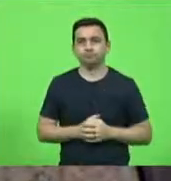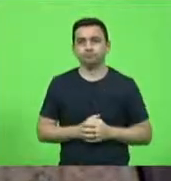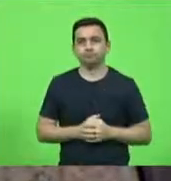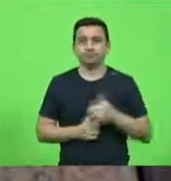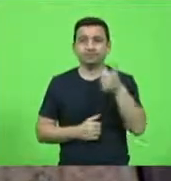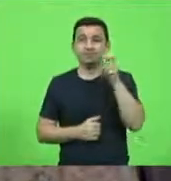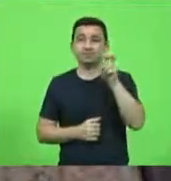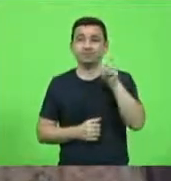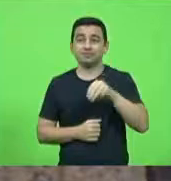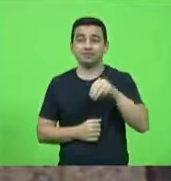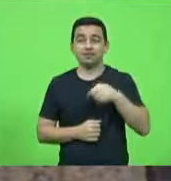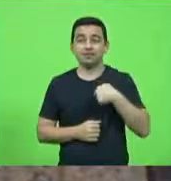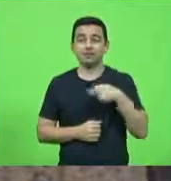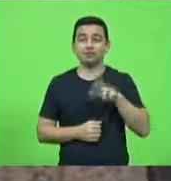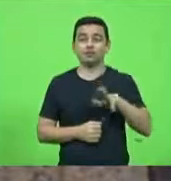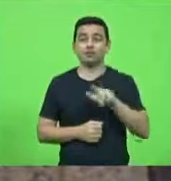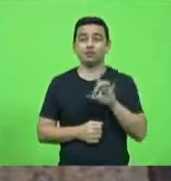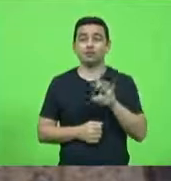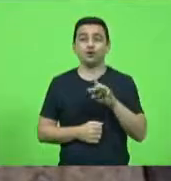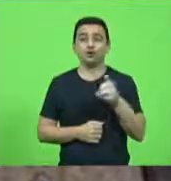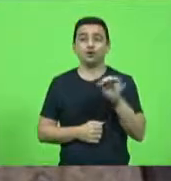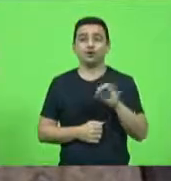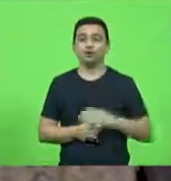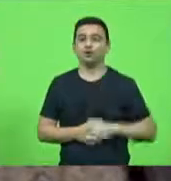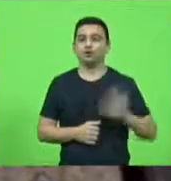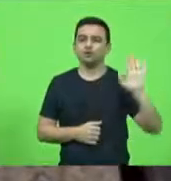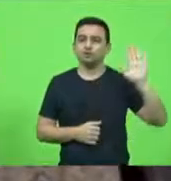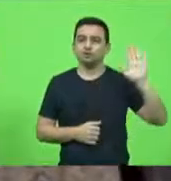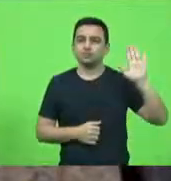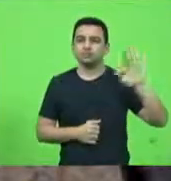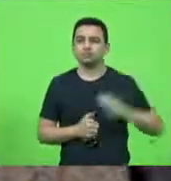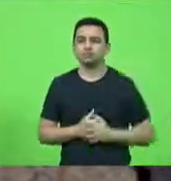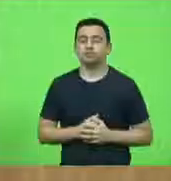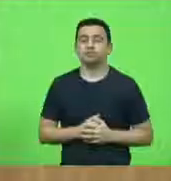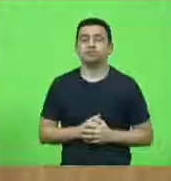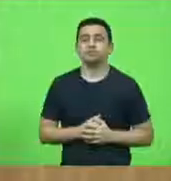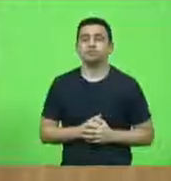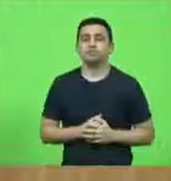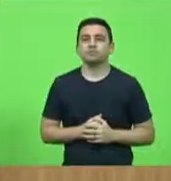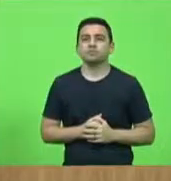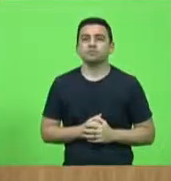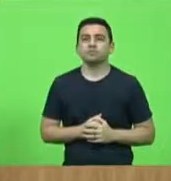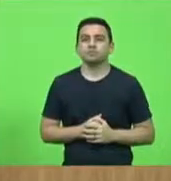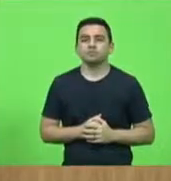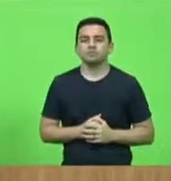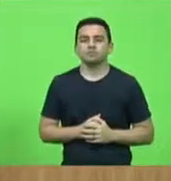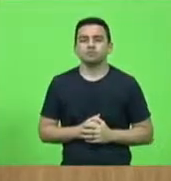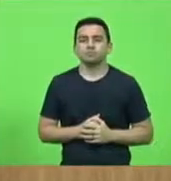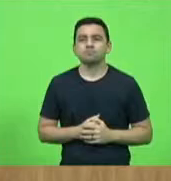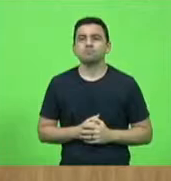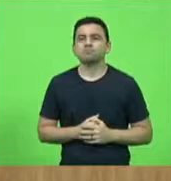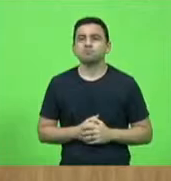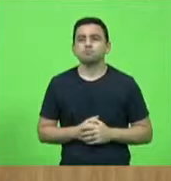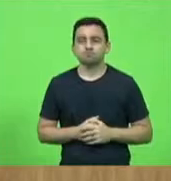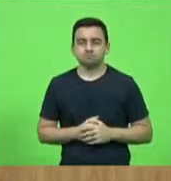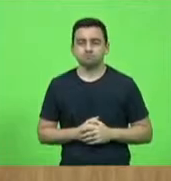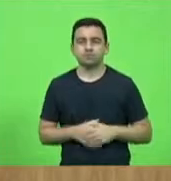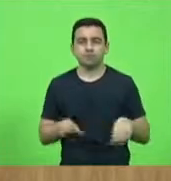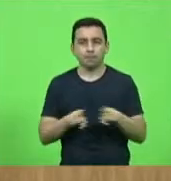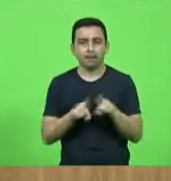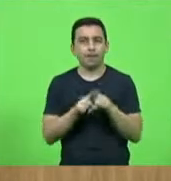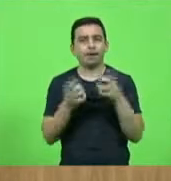minutos, como eu falei, eu usei 10 só. Queria uma parte. Uma parte, deputado. Queria também deixar aqui o meu